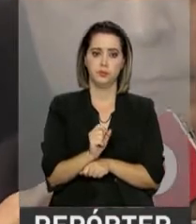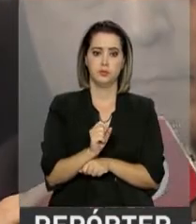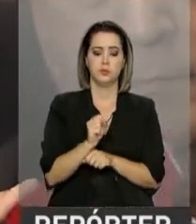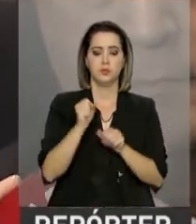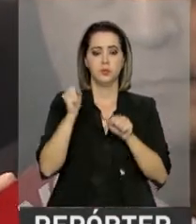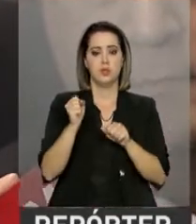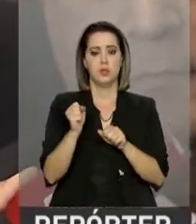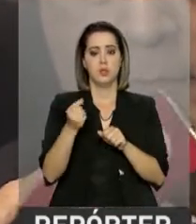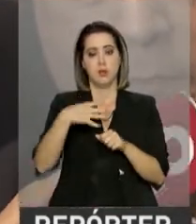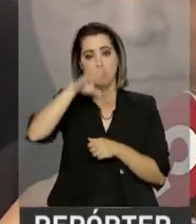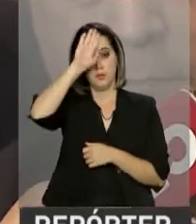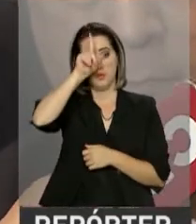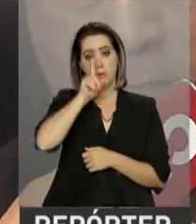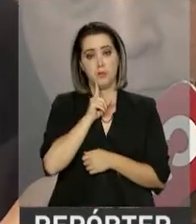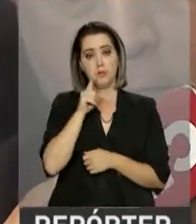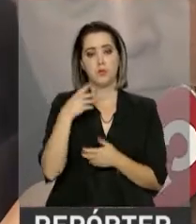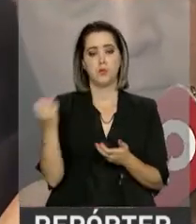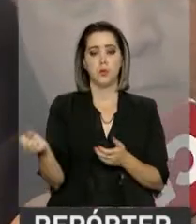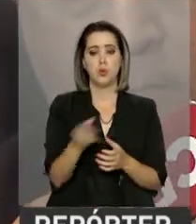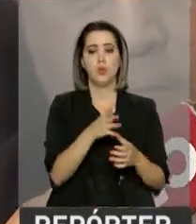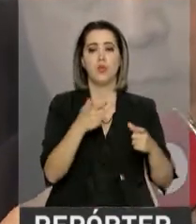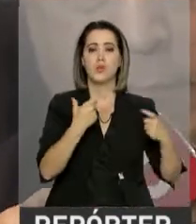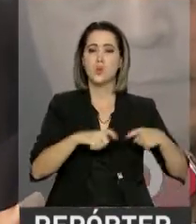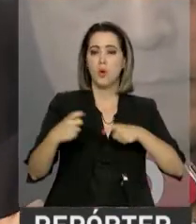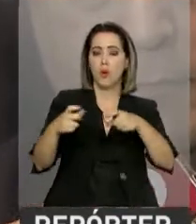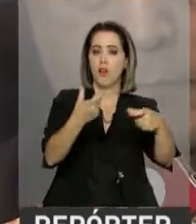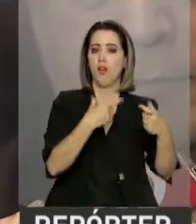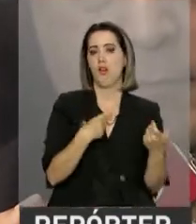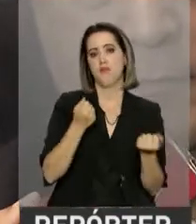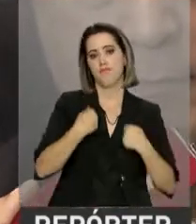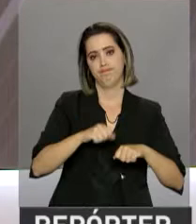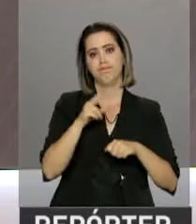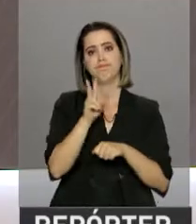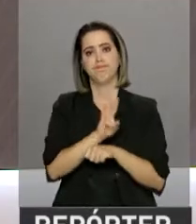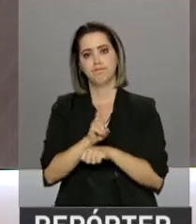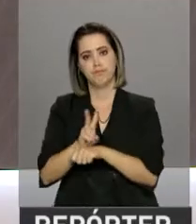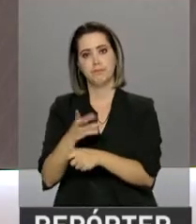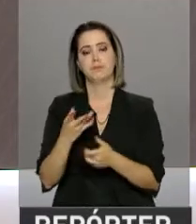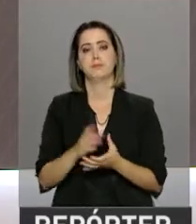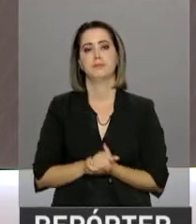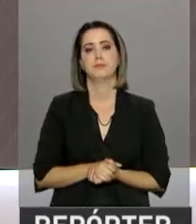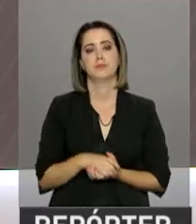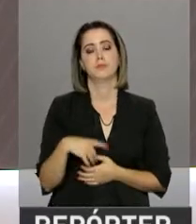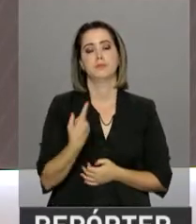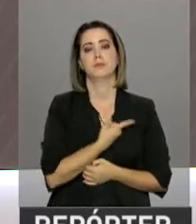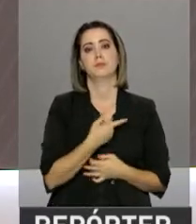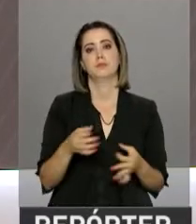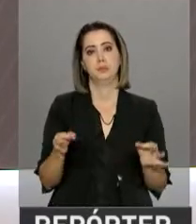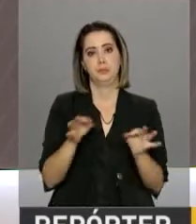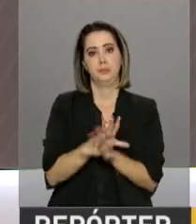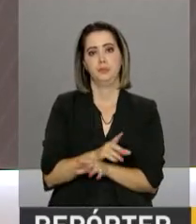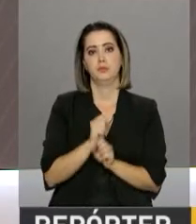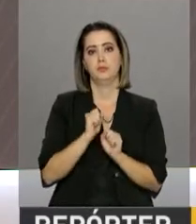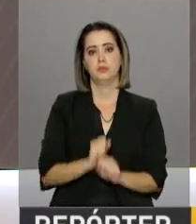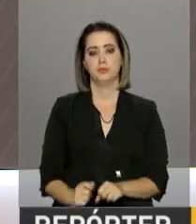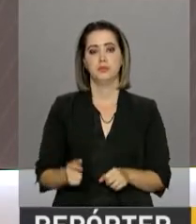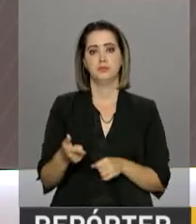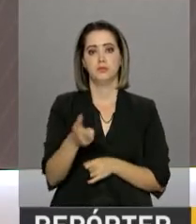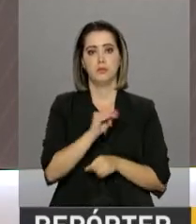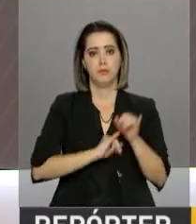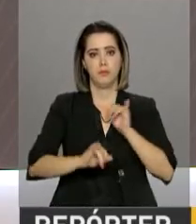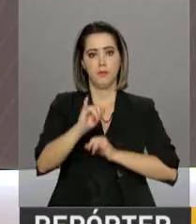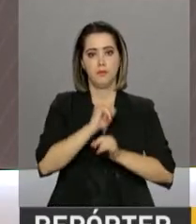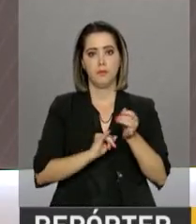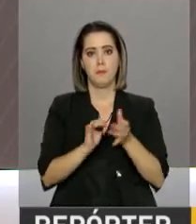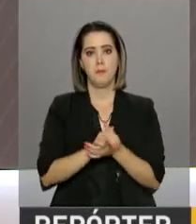transmissão da febre amarela, que novas áreas entrem em recomendação. Nós ficamos por aqui e podemos voltar a qualquer